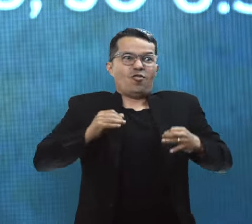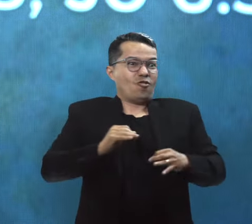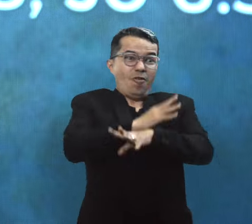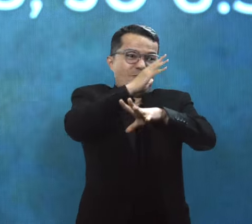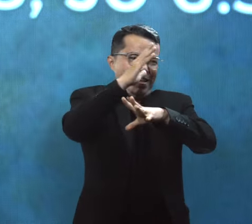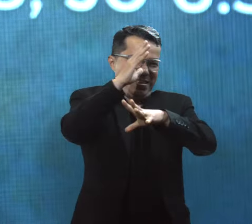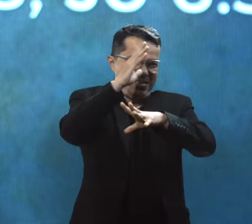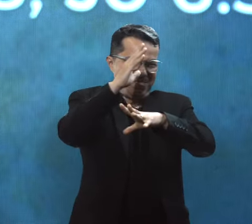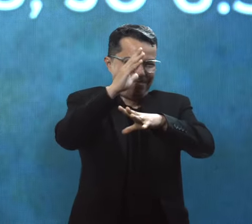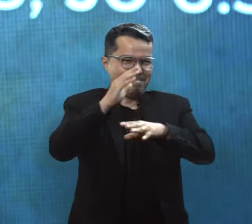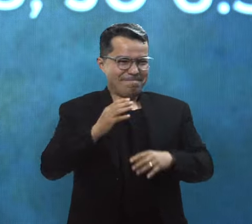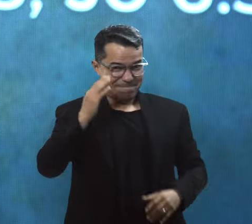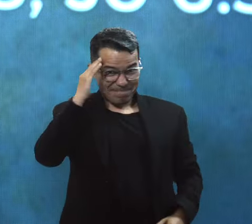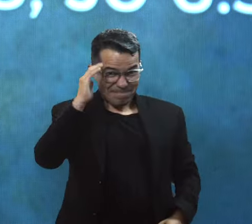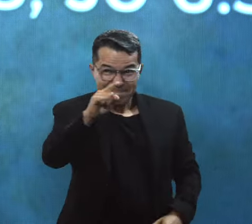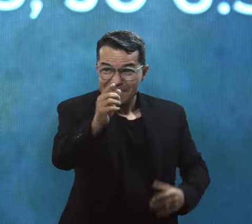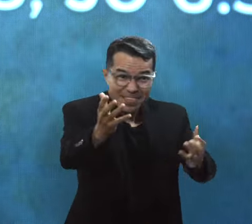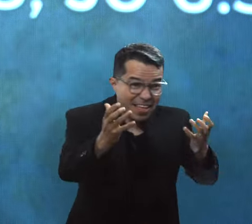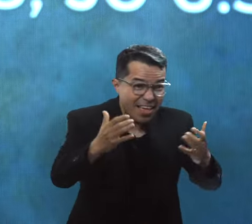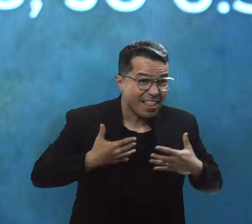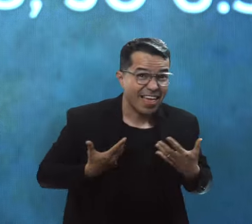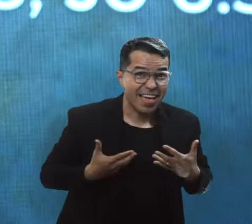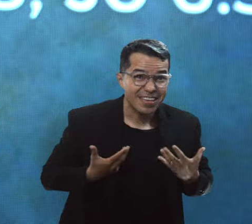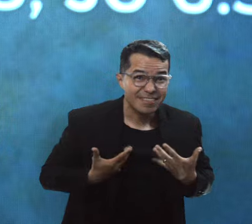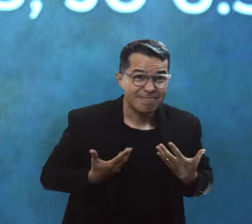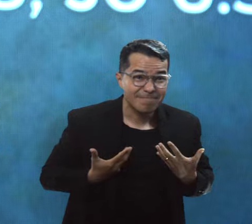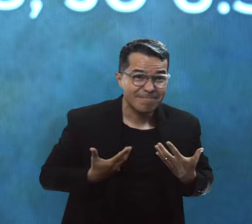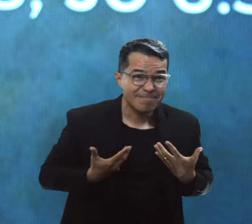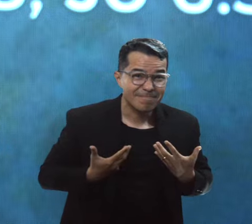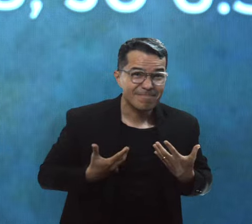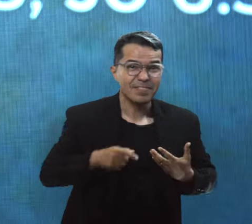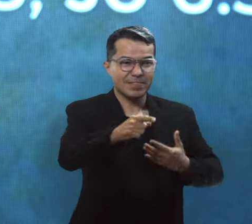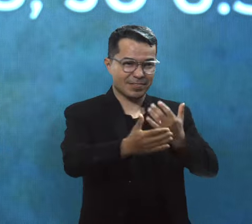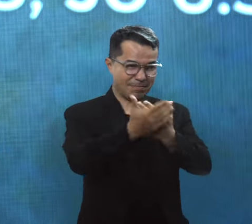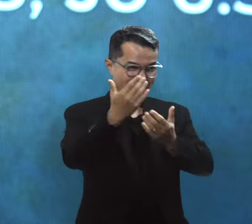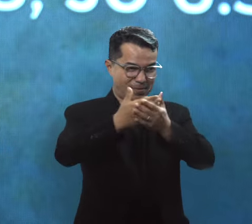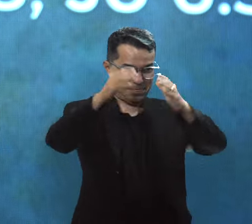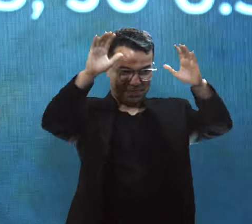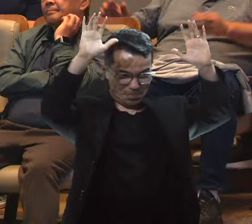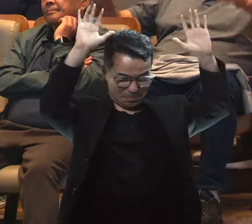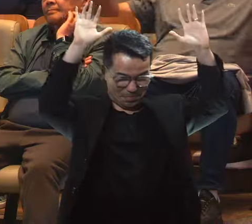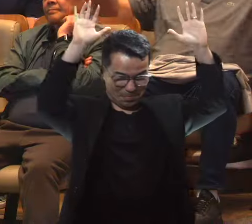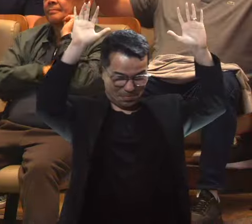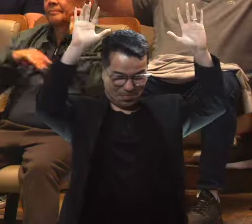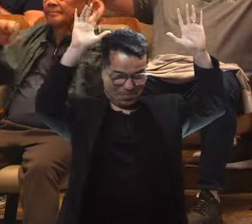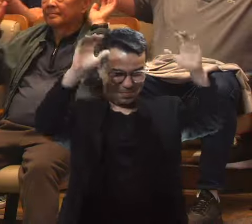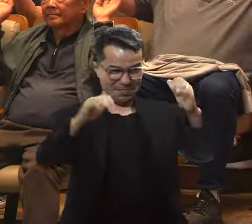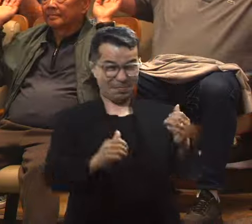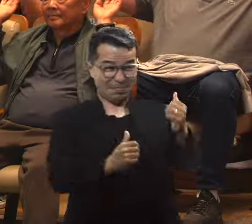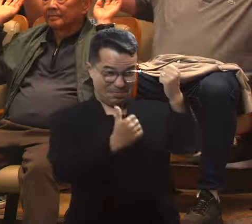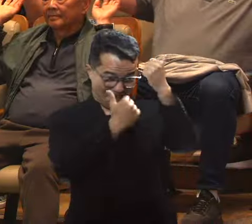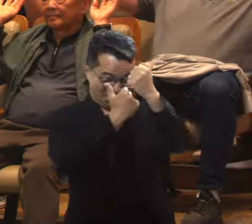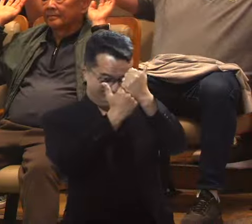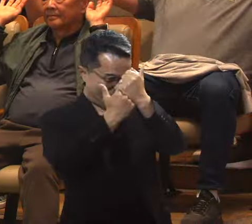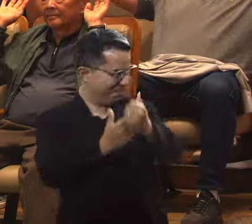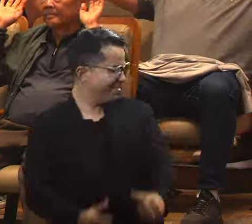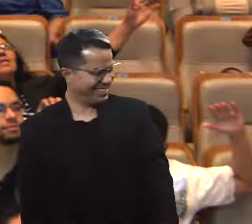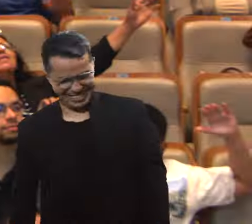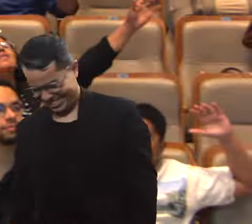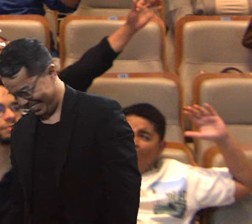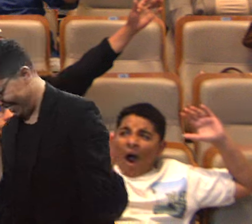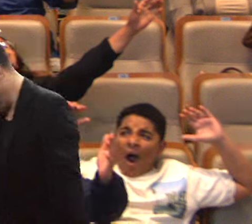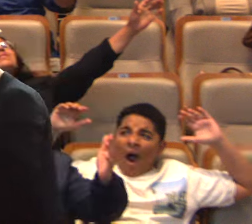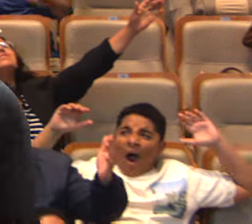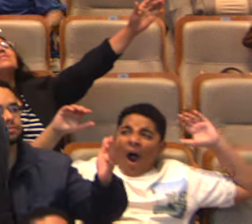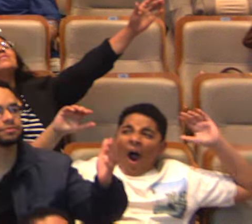completa. Quem quer ficar alegre aqui? Levanta as duas mãos assim, porque a alegria vai transbordar